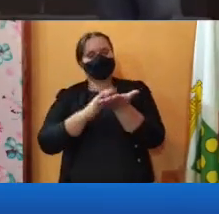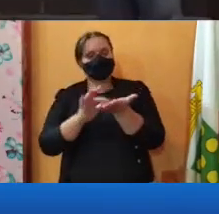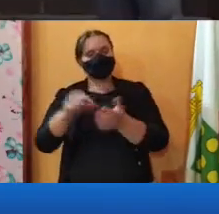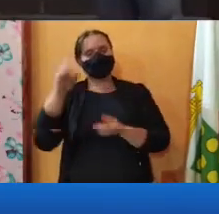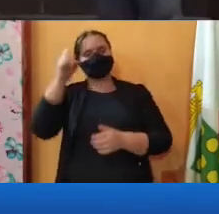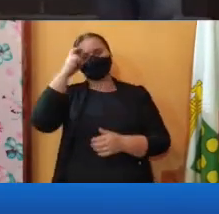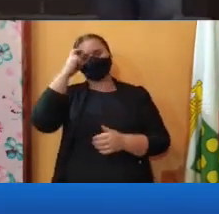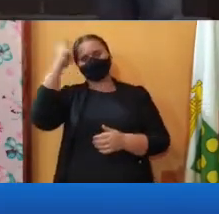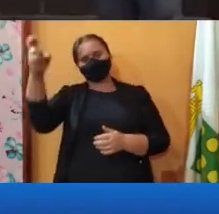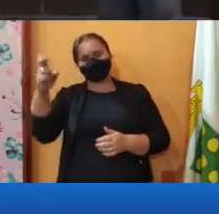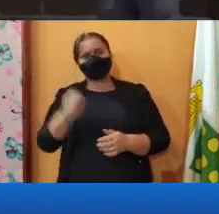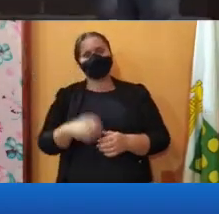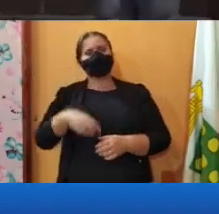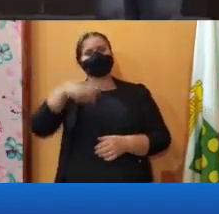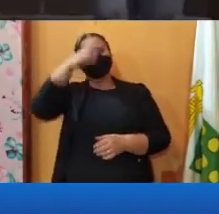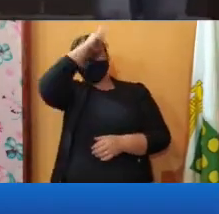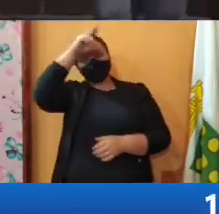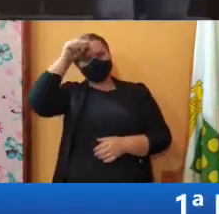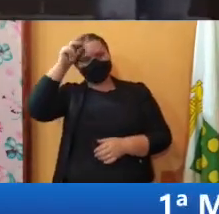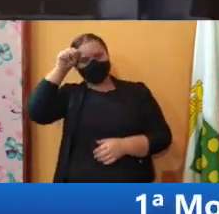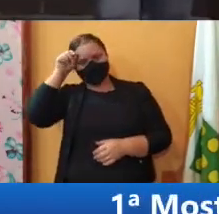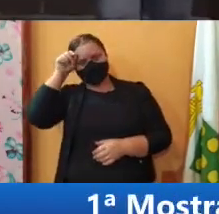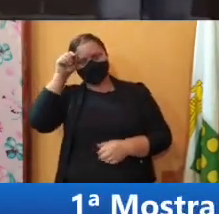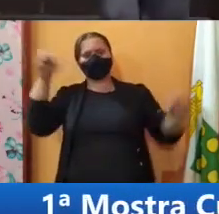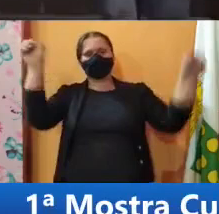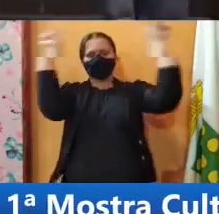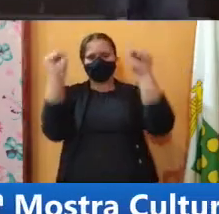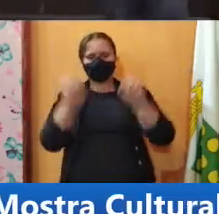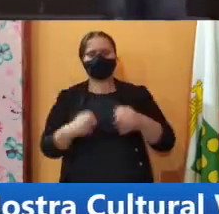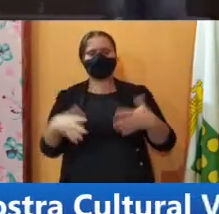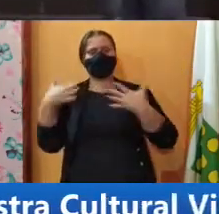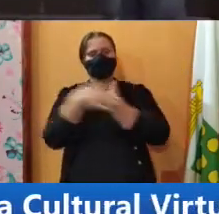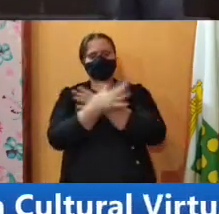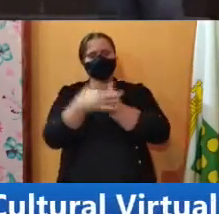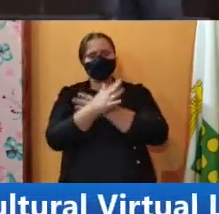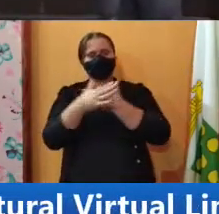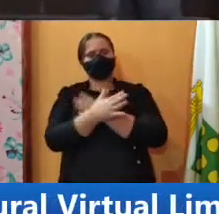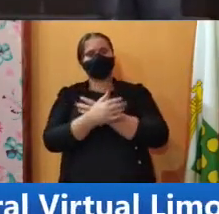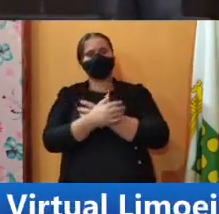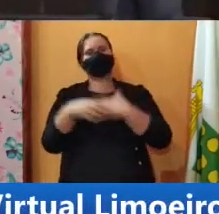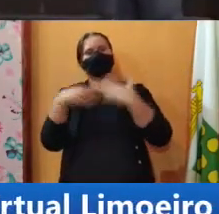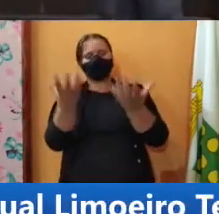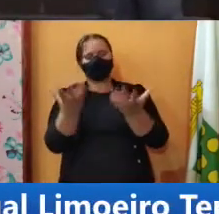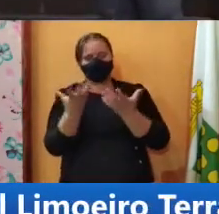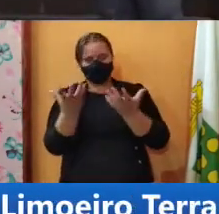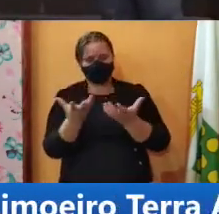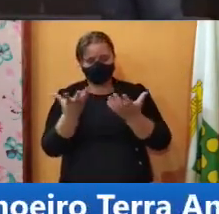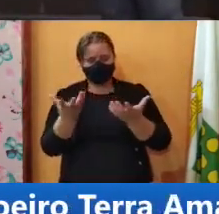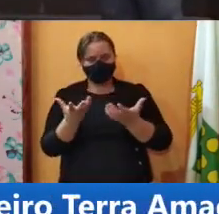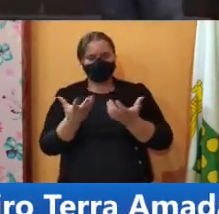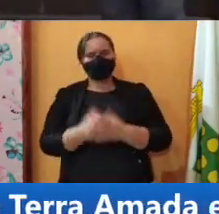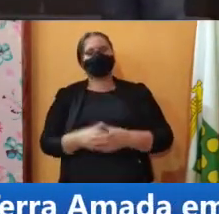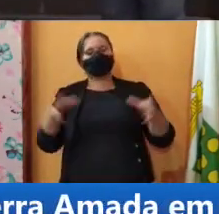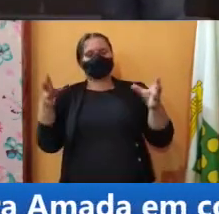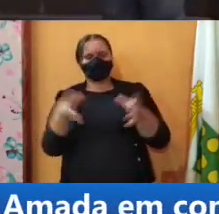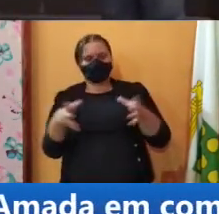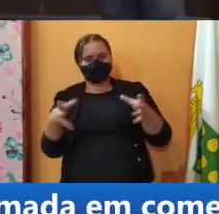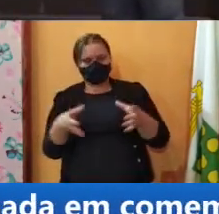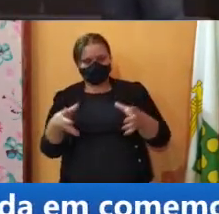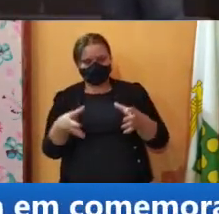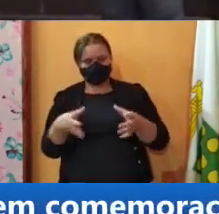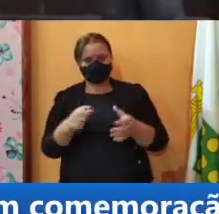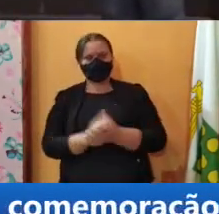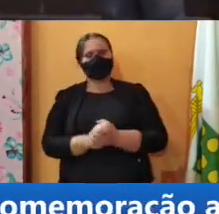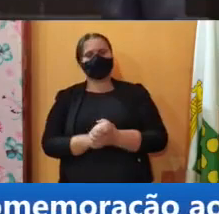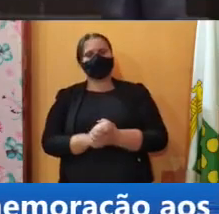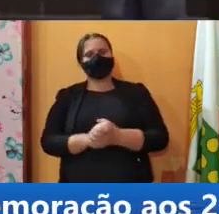Cultura, ao prefeito, aos artistas da nossa cidade. Eu quero fazer, em nome da Companhia de Eventos